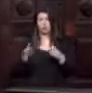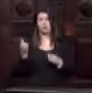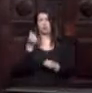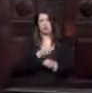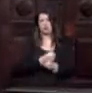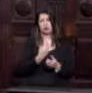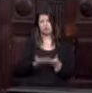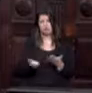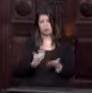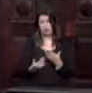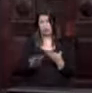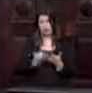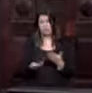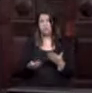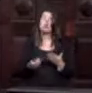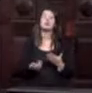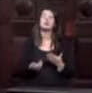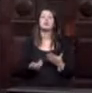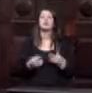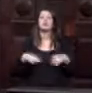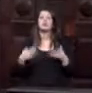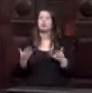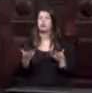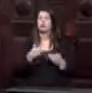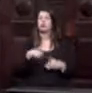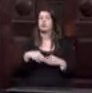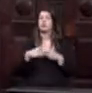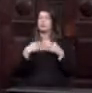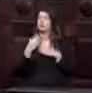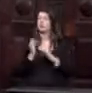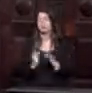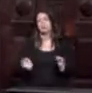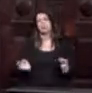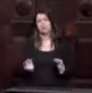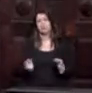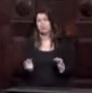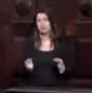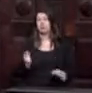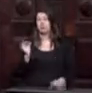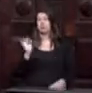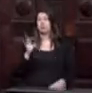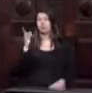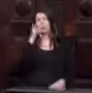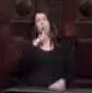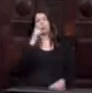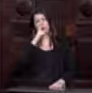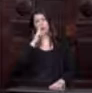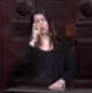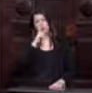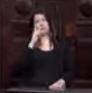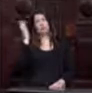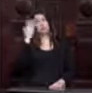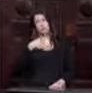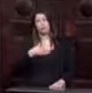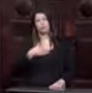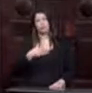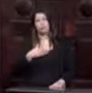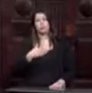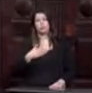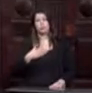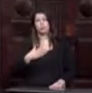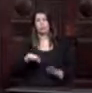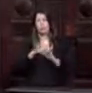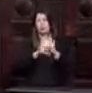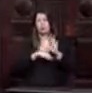perdas inflacionárias. Então, o que nós estamos pedindo aqui é muito simples, é que se cumpra a